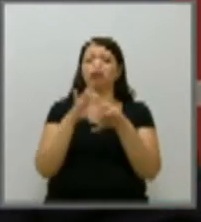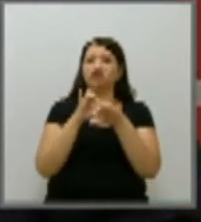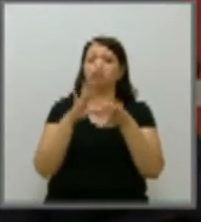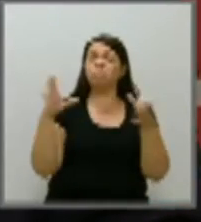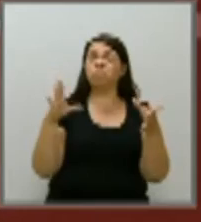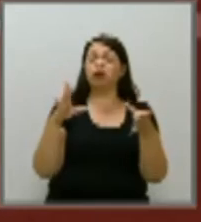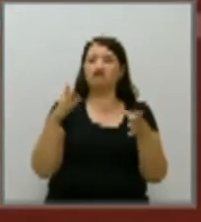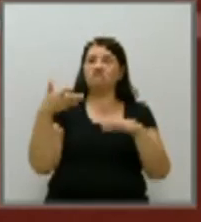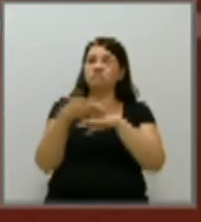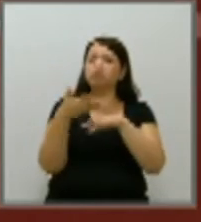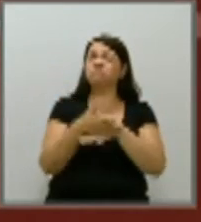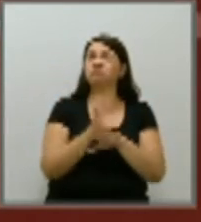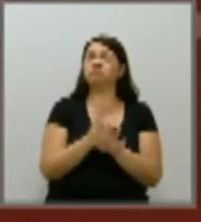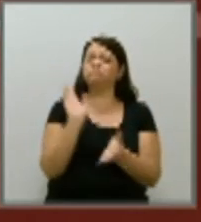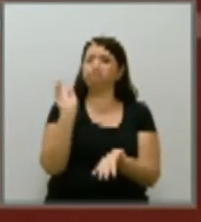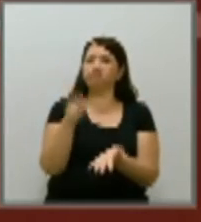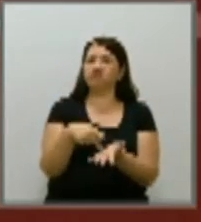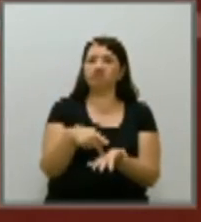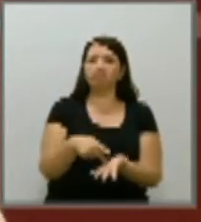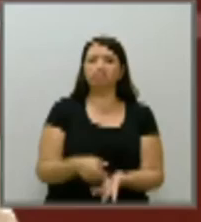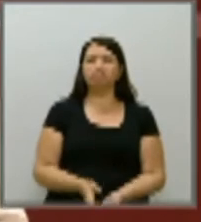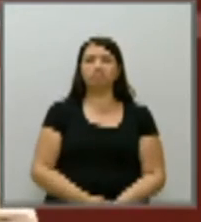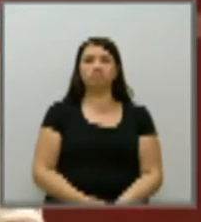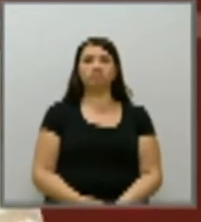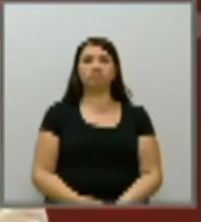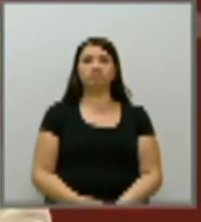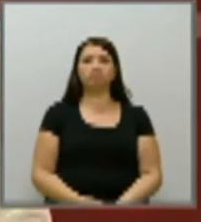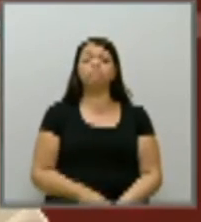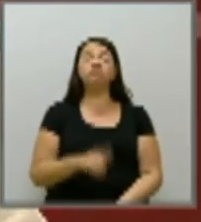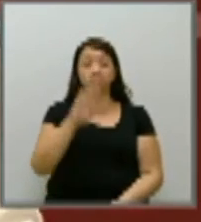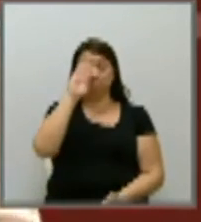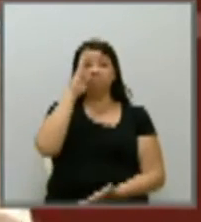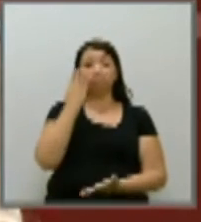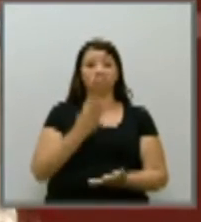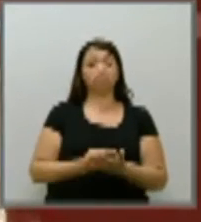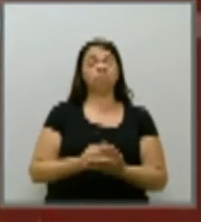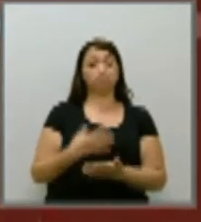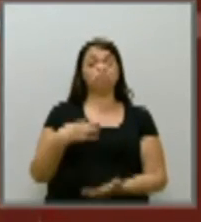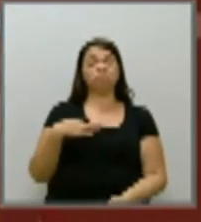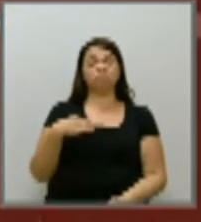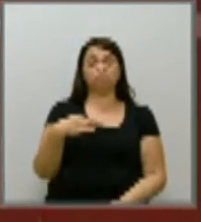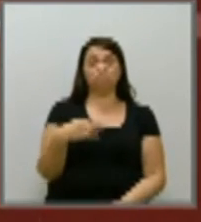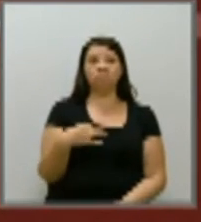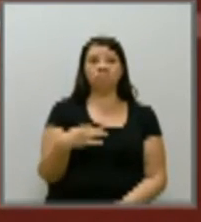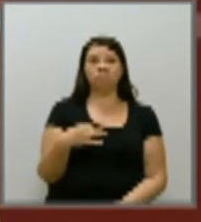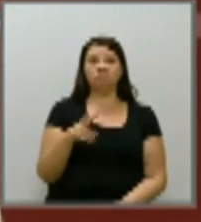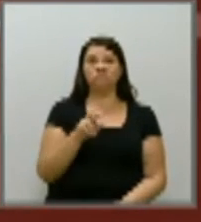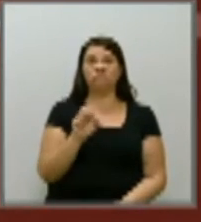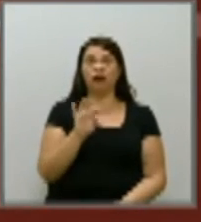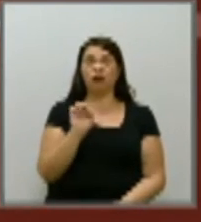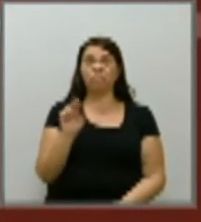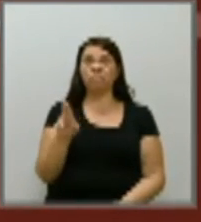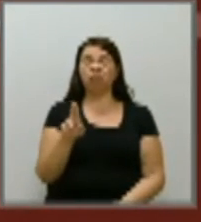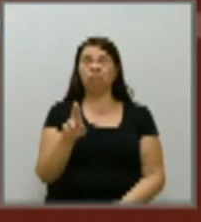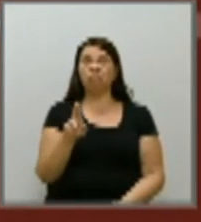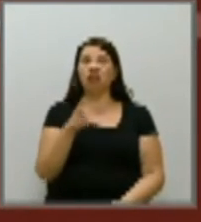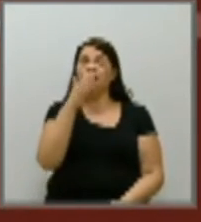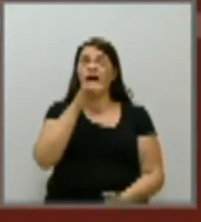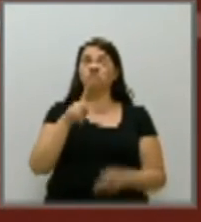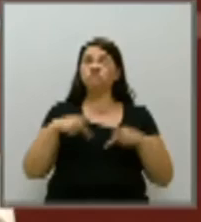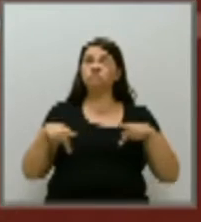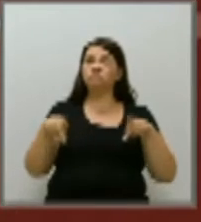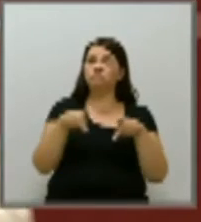aos servidores. Sim, acredito, candidato Walter, que a população espera de nós, gestores, e eu vou